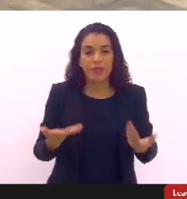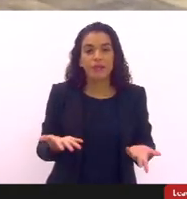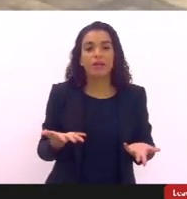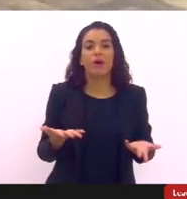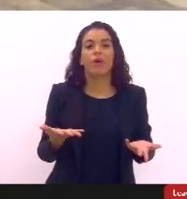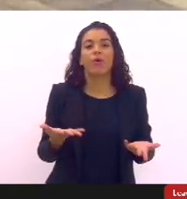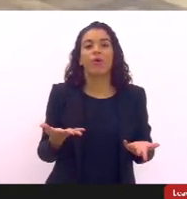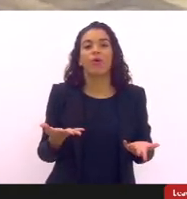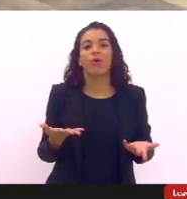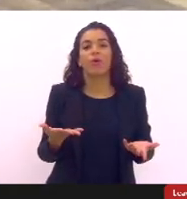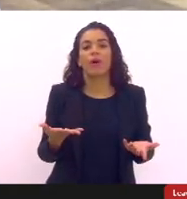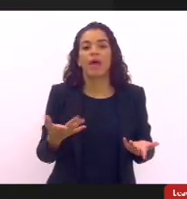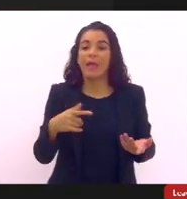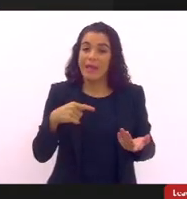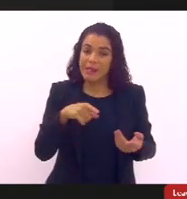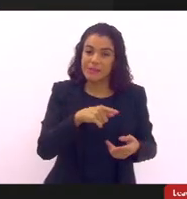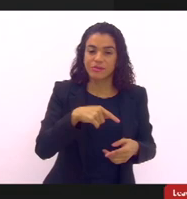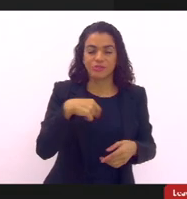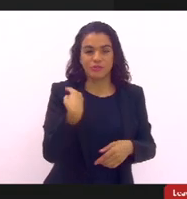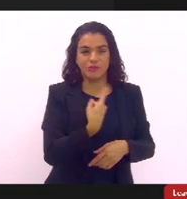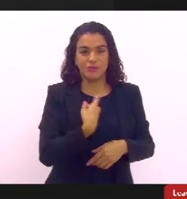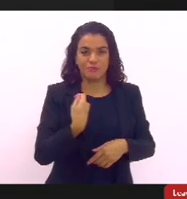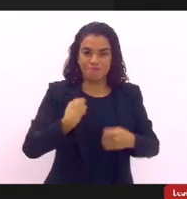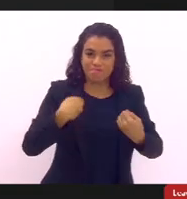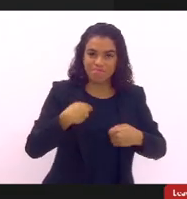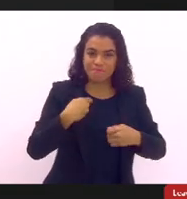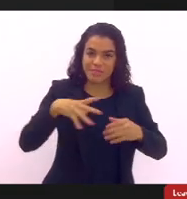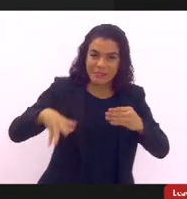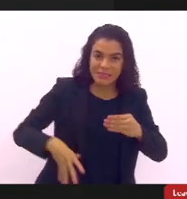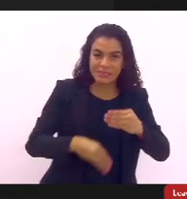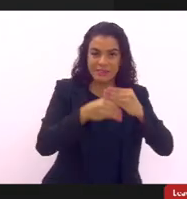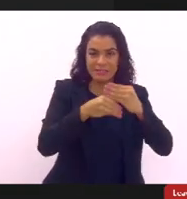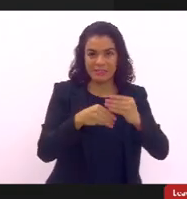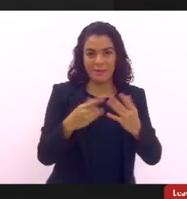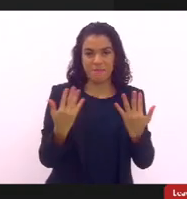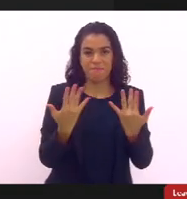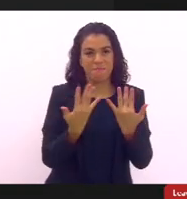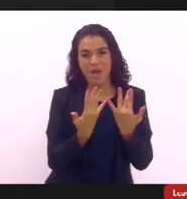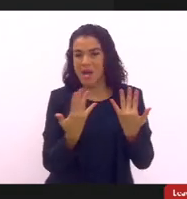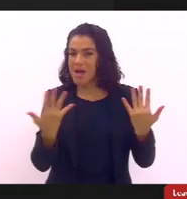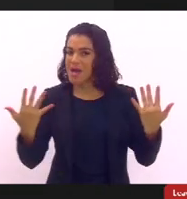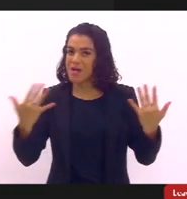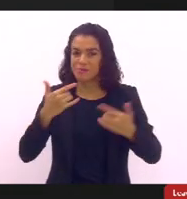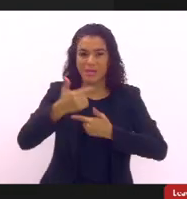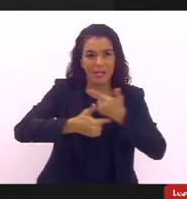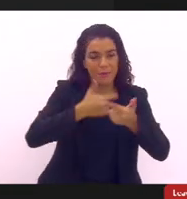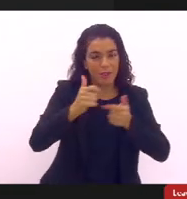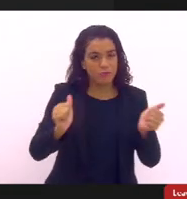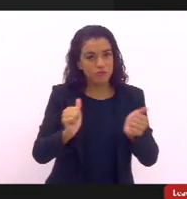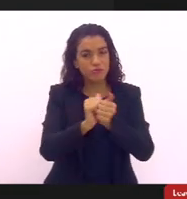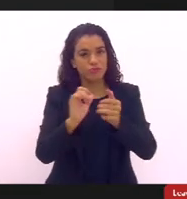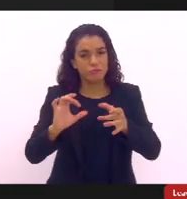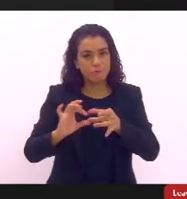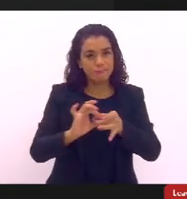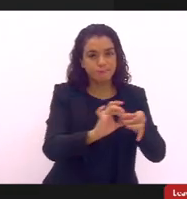gente precisa implementar. Tem que ser feito a várias mãos. Né?